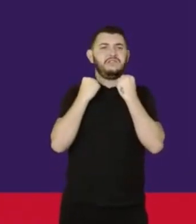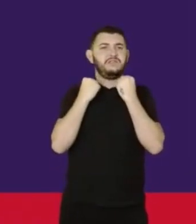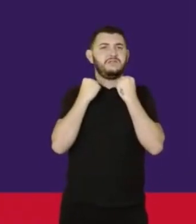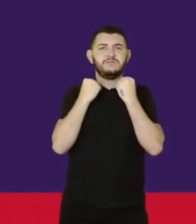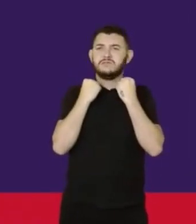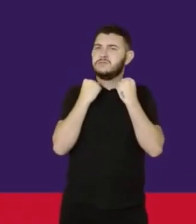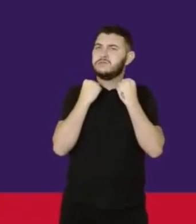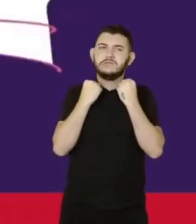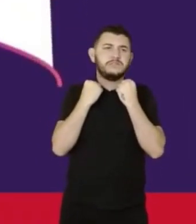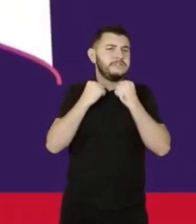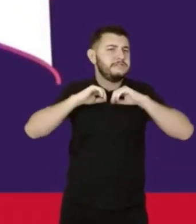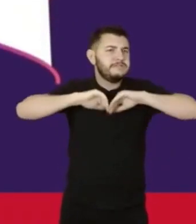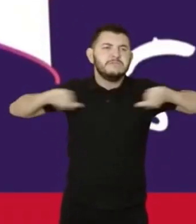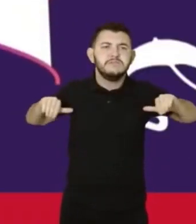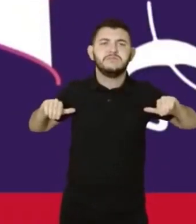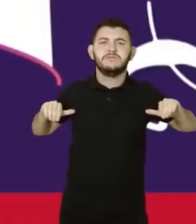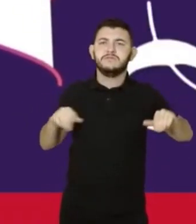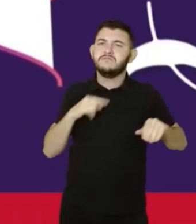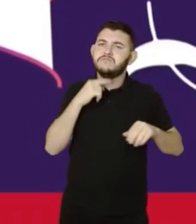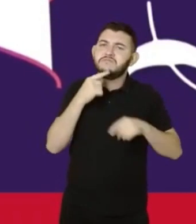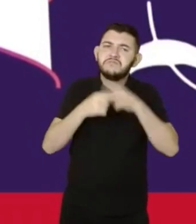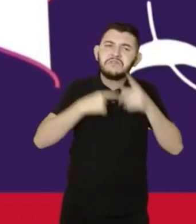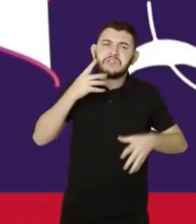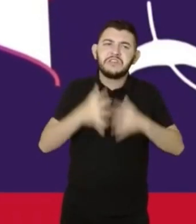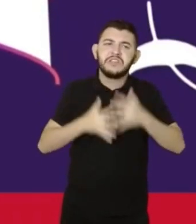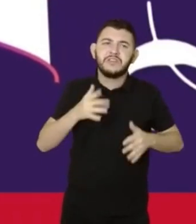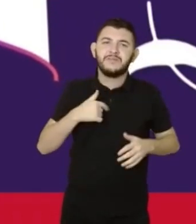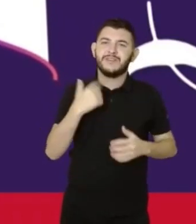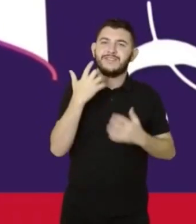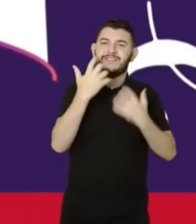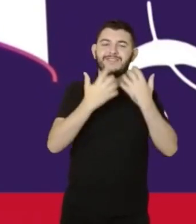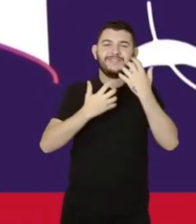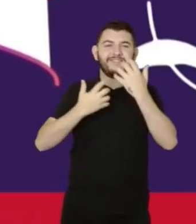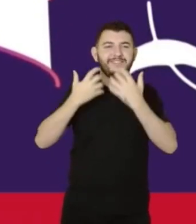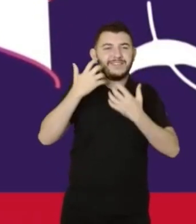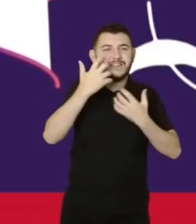Ninguém vai me impedir de cantar e lutar.